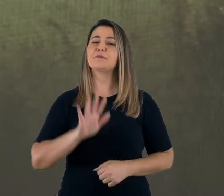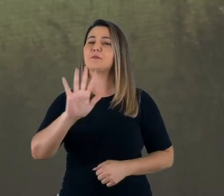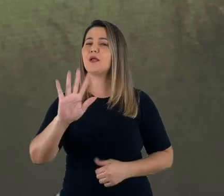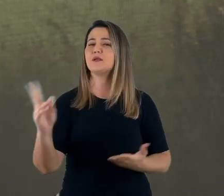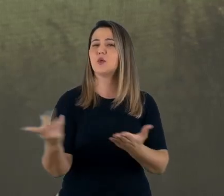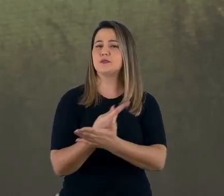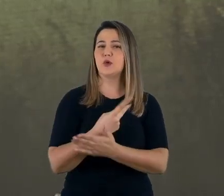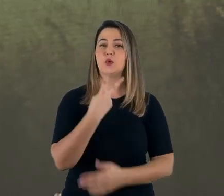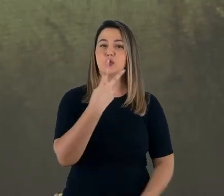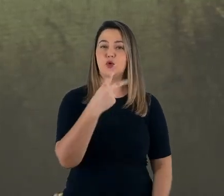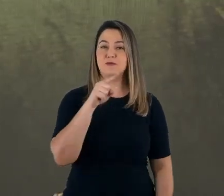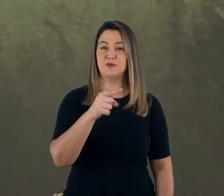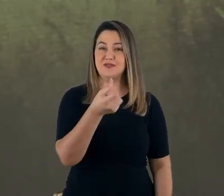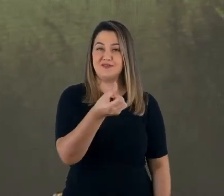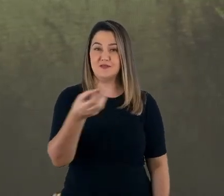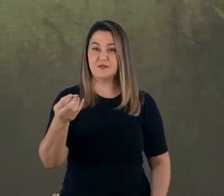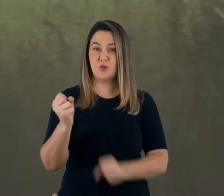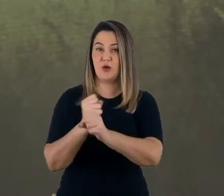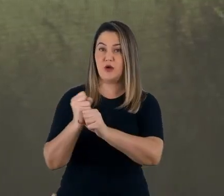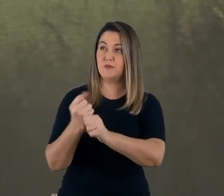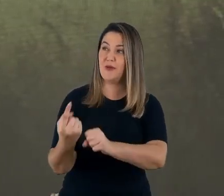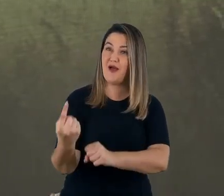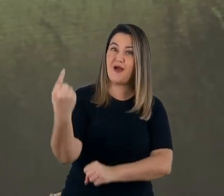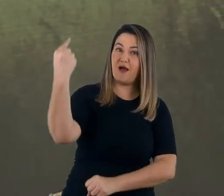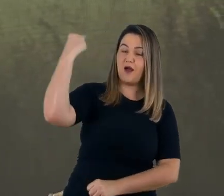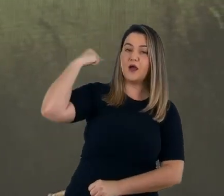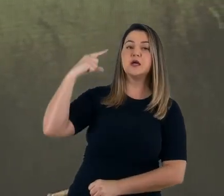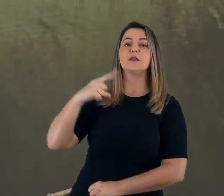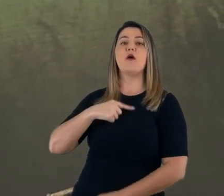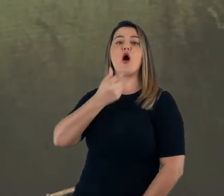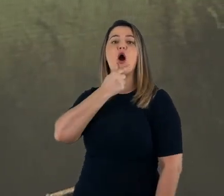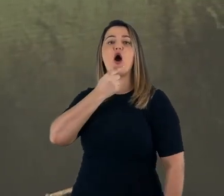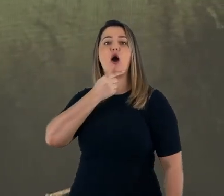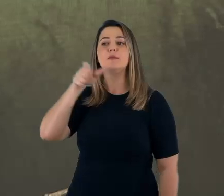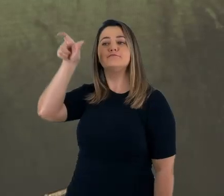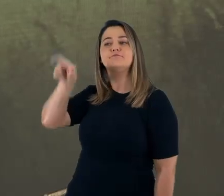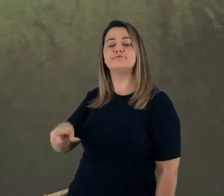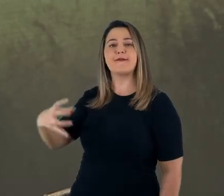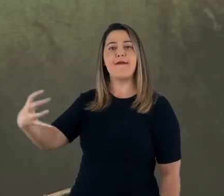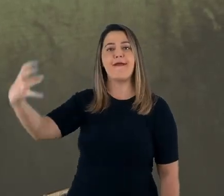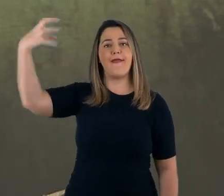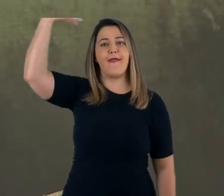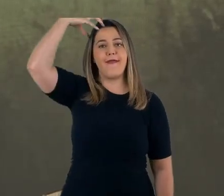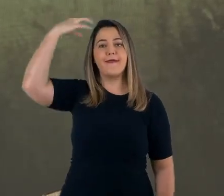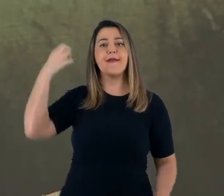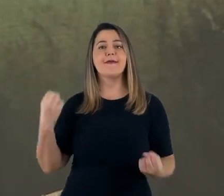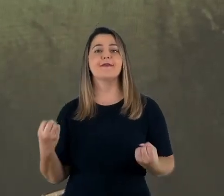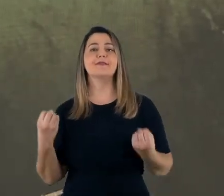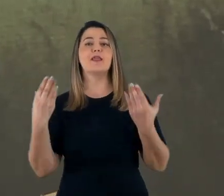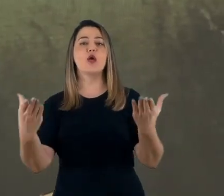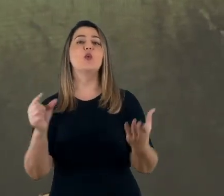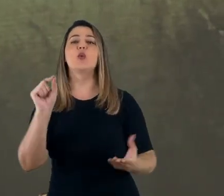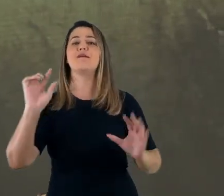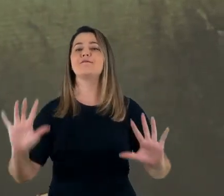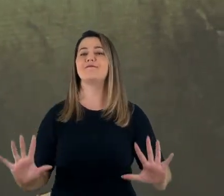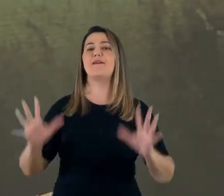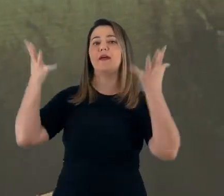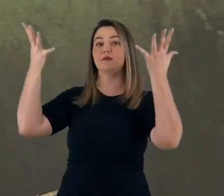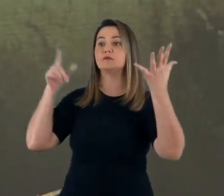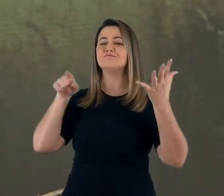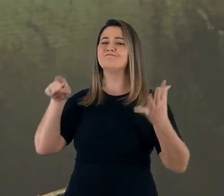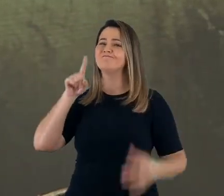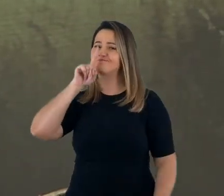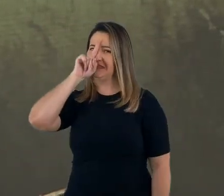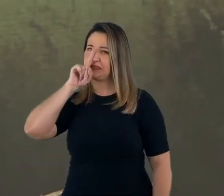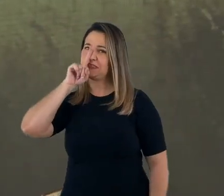uns 2.600 anos, houve um rei que resolveu promover um desses entretenimentos perigosos, isto foi